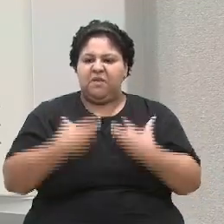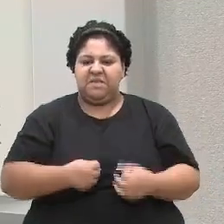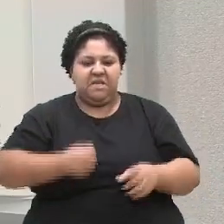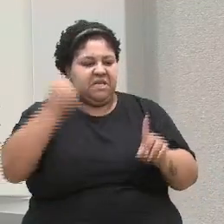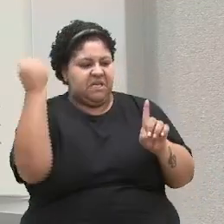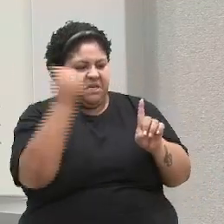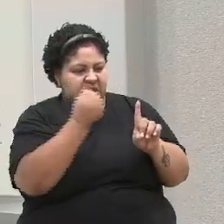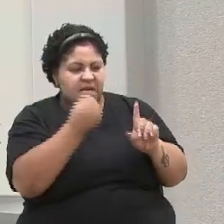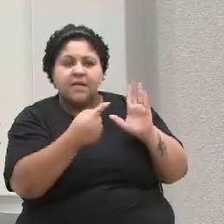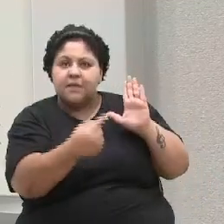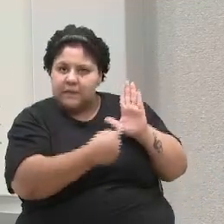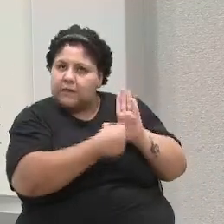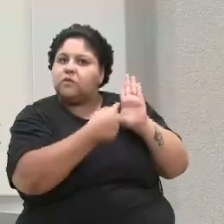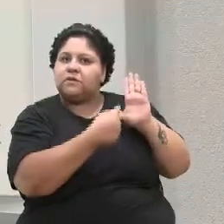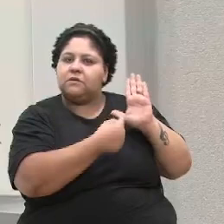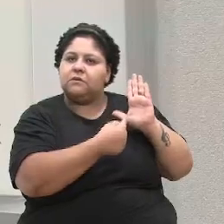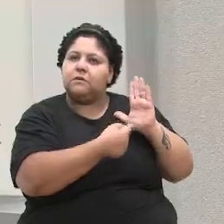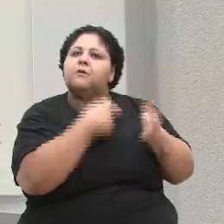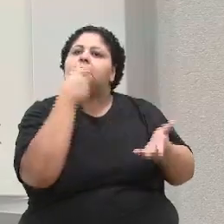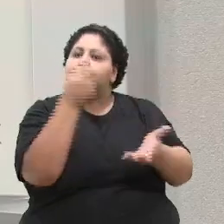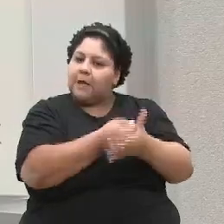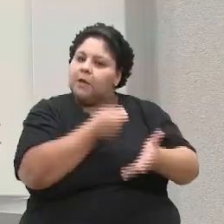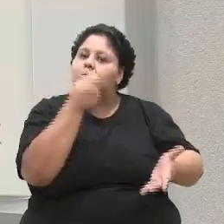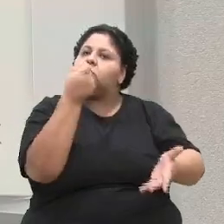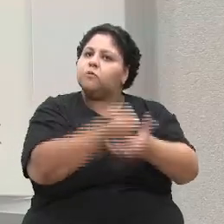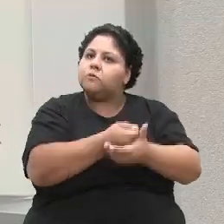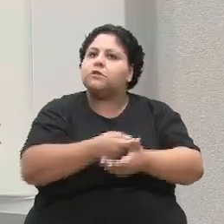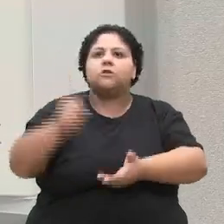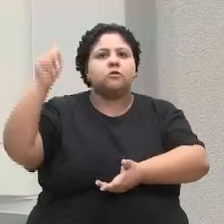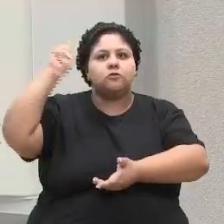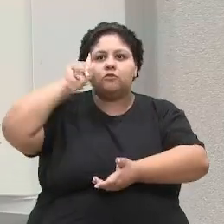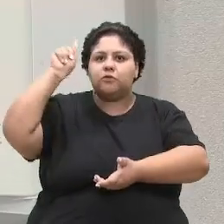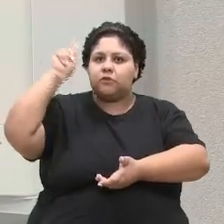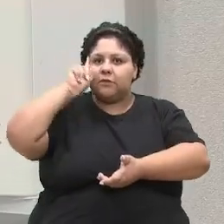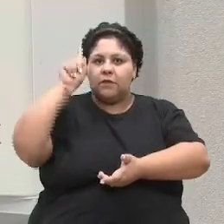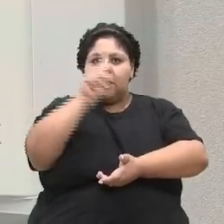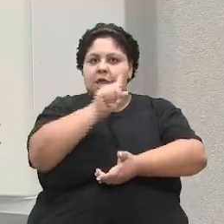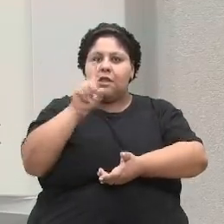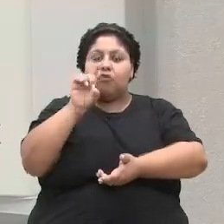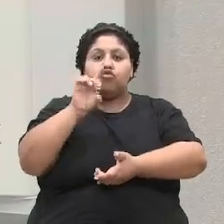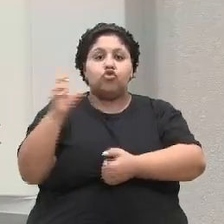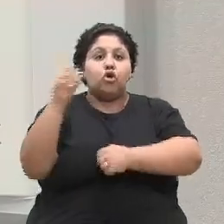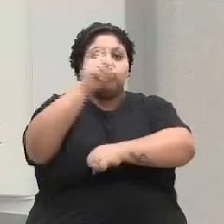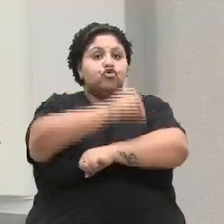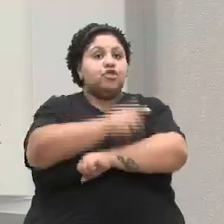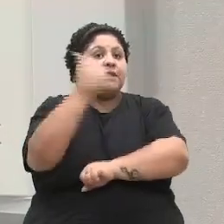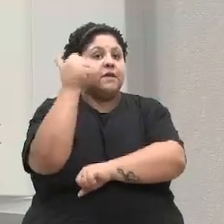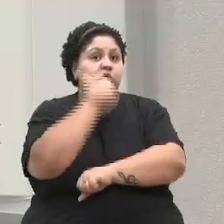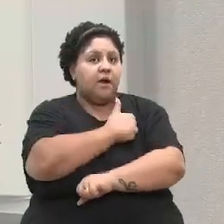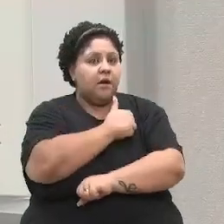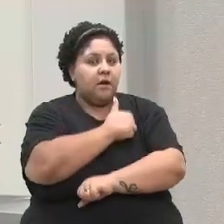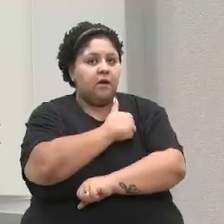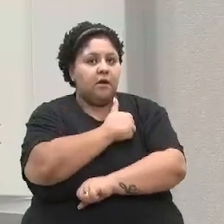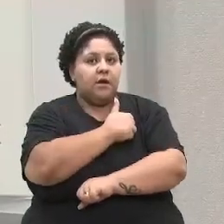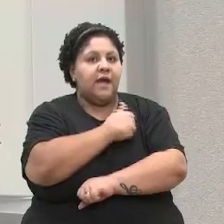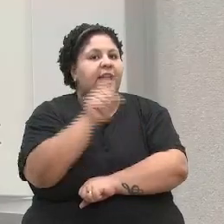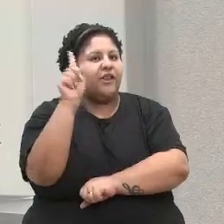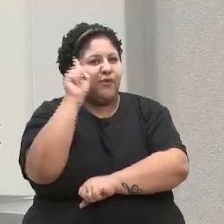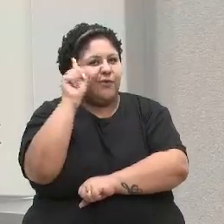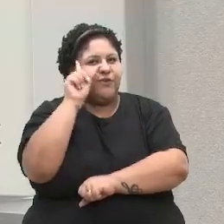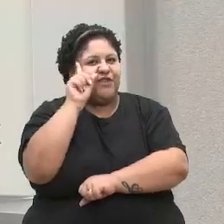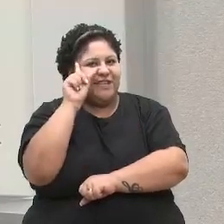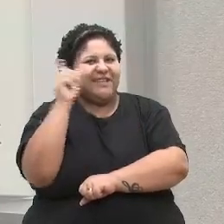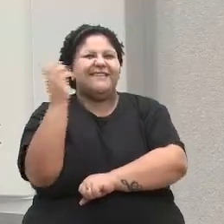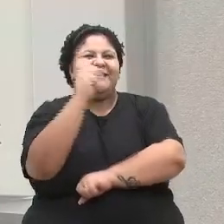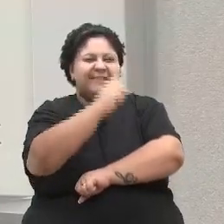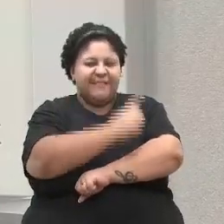denunciem. Né? A luta tem que ser constante, não é só no dia 8 de março. O Dia das Mulheres é todos os dias. E